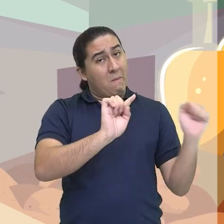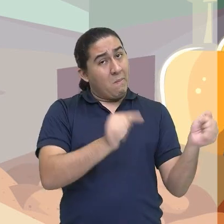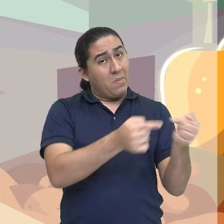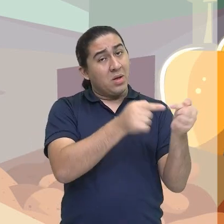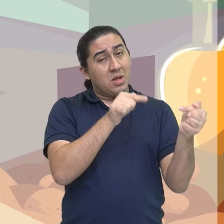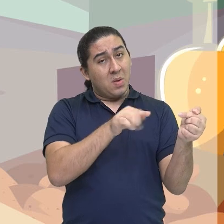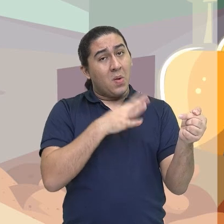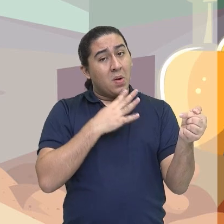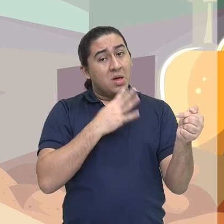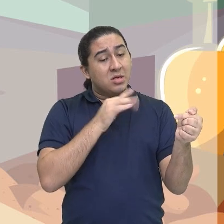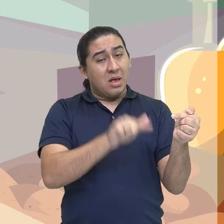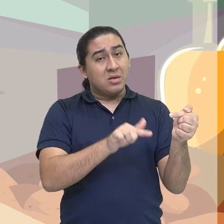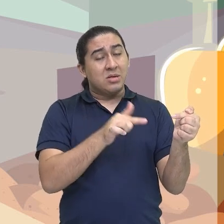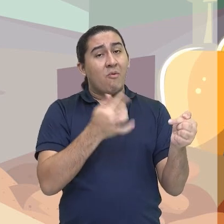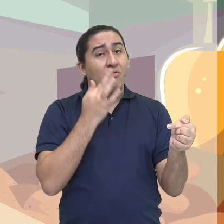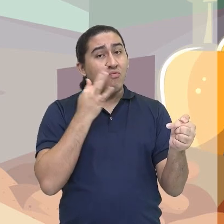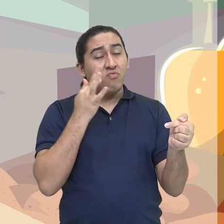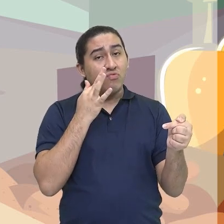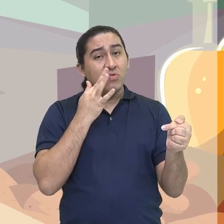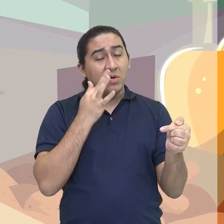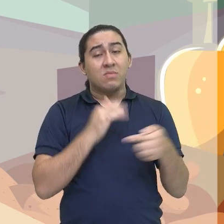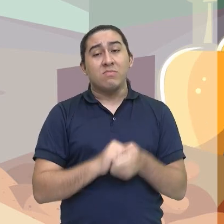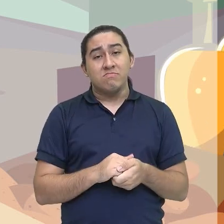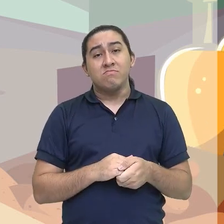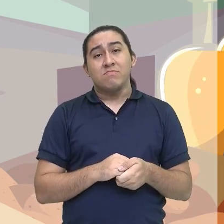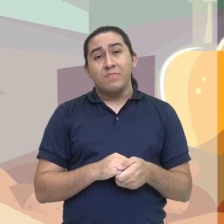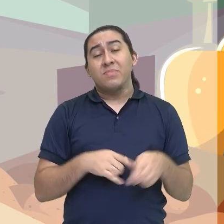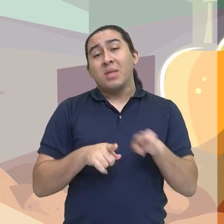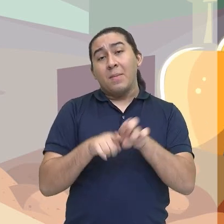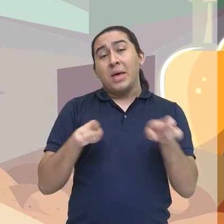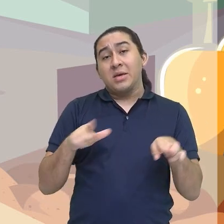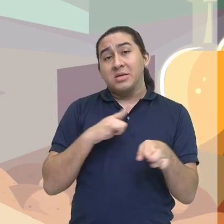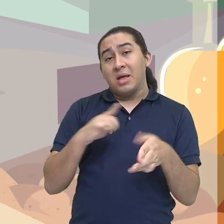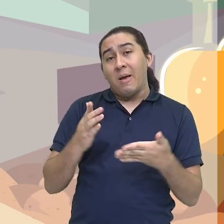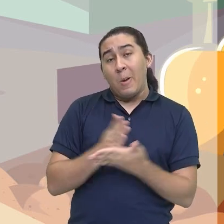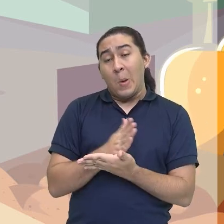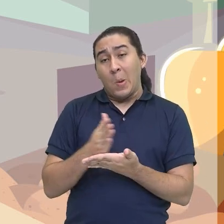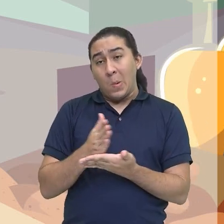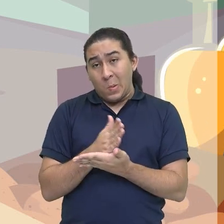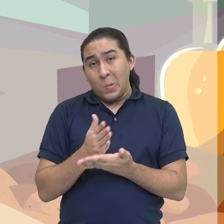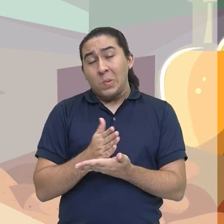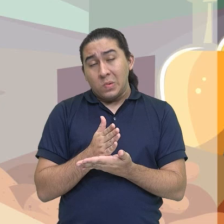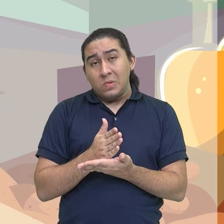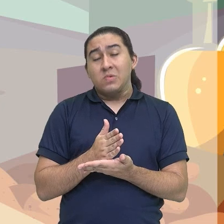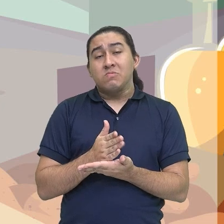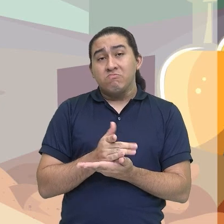como tangerina. Né? Mas tem alguns lugares que é chamado de mexerica.